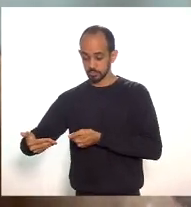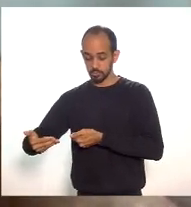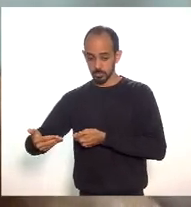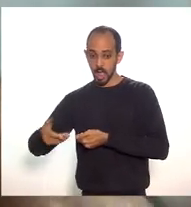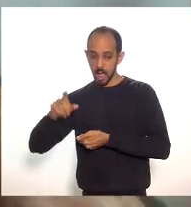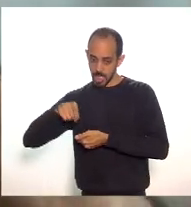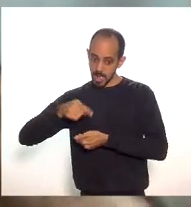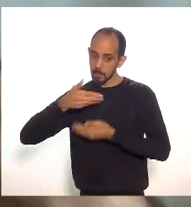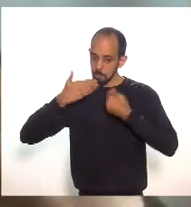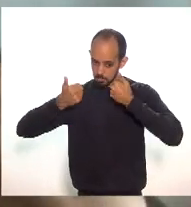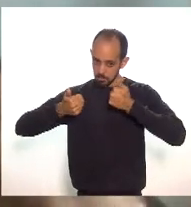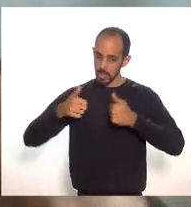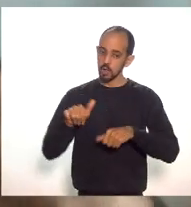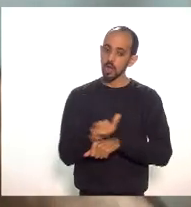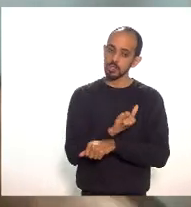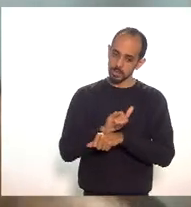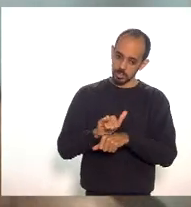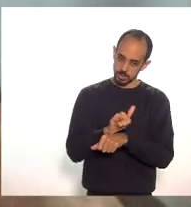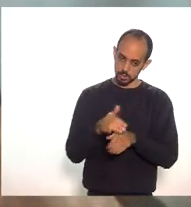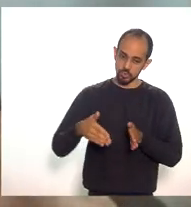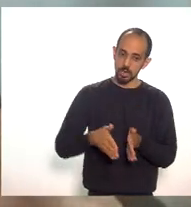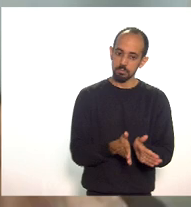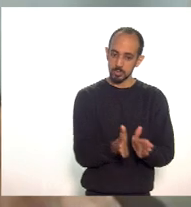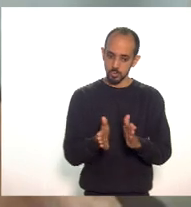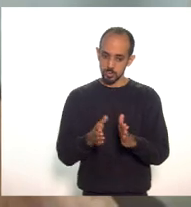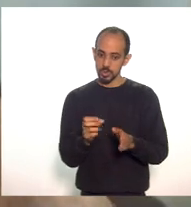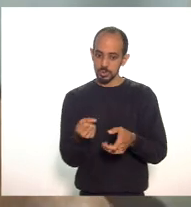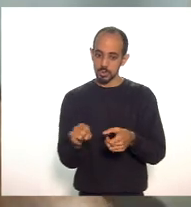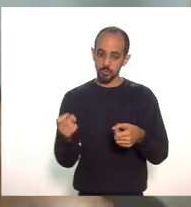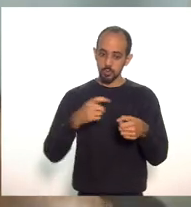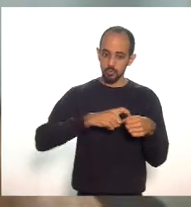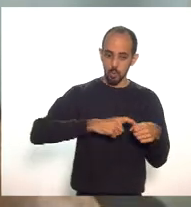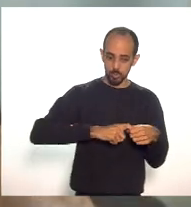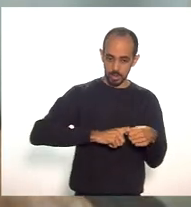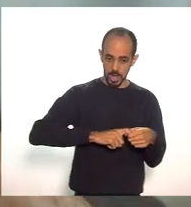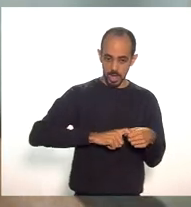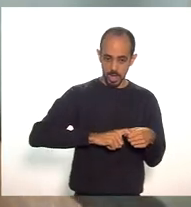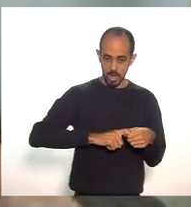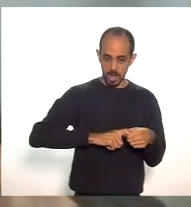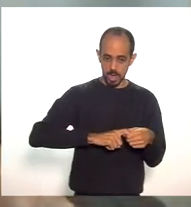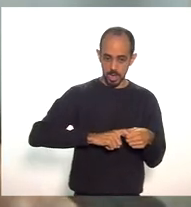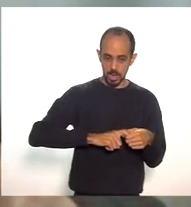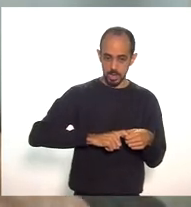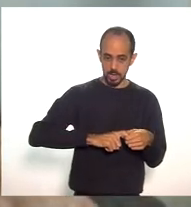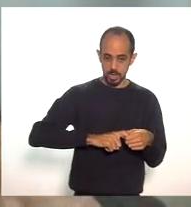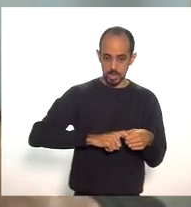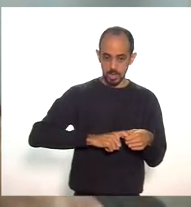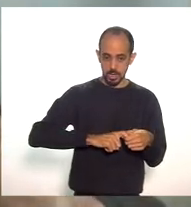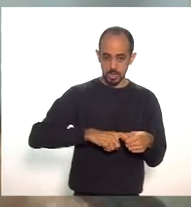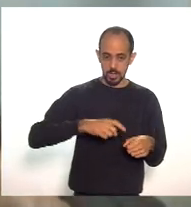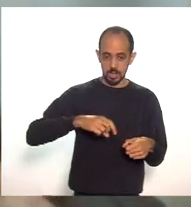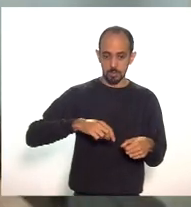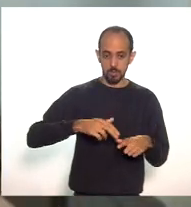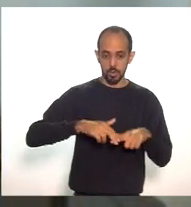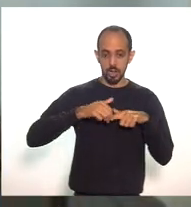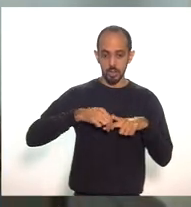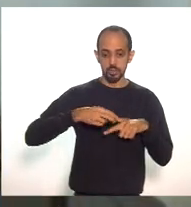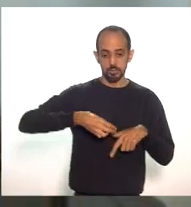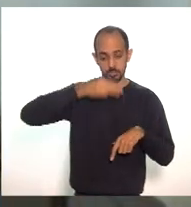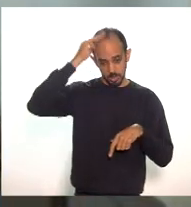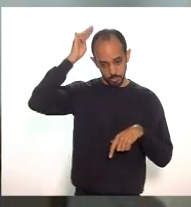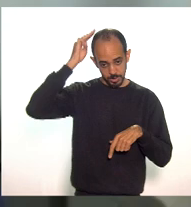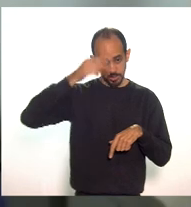melhor saída é para botar comparecendo o deputado Márcio Pacheco pela inconstitucionalidade